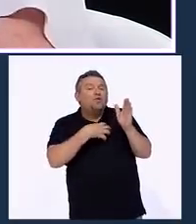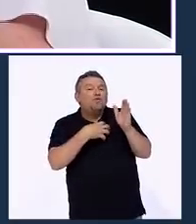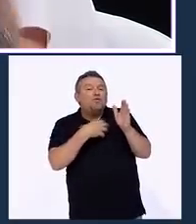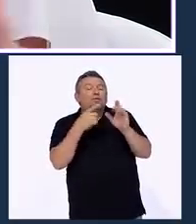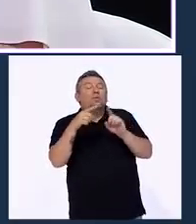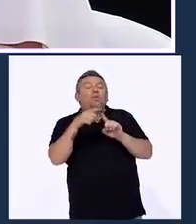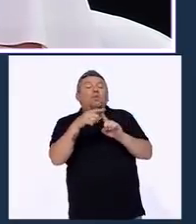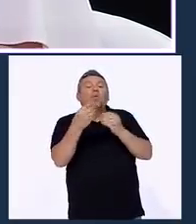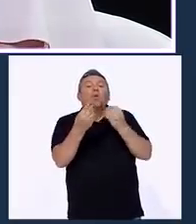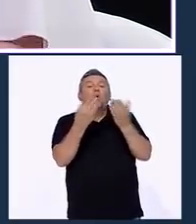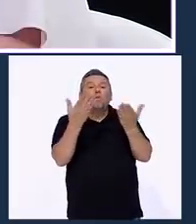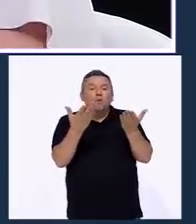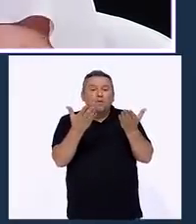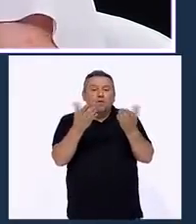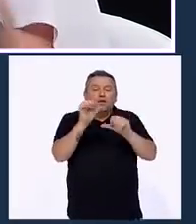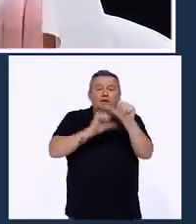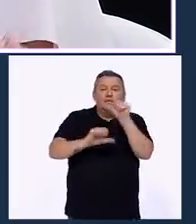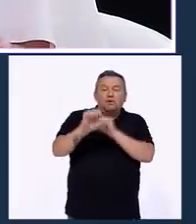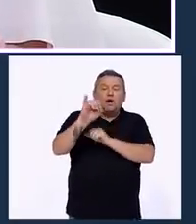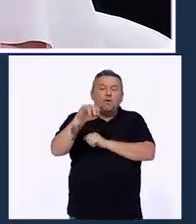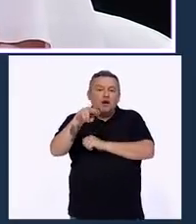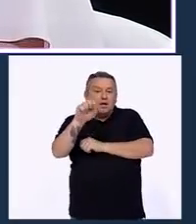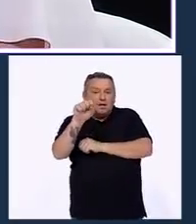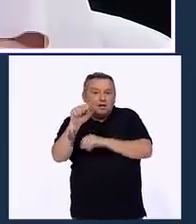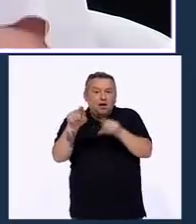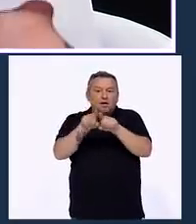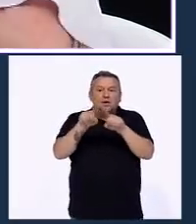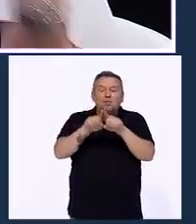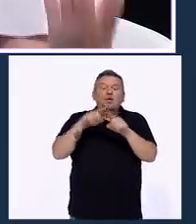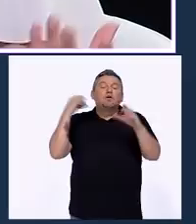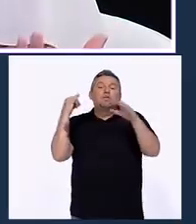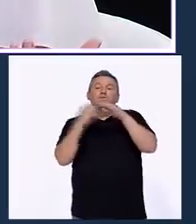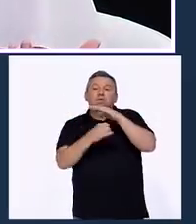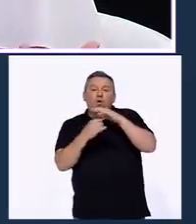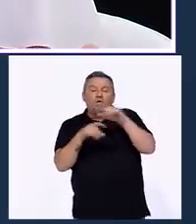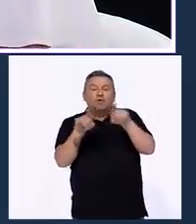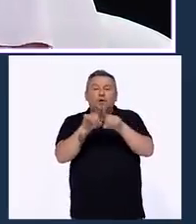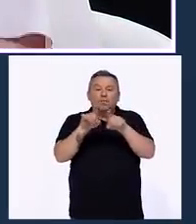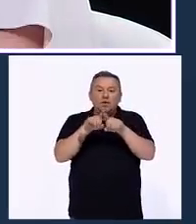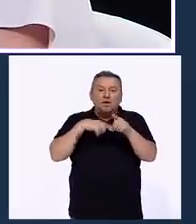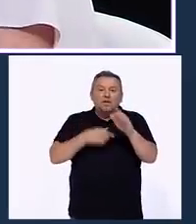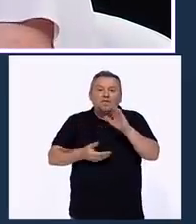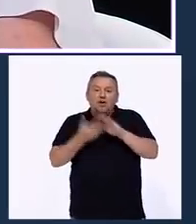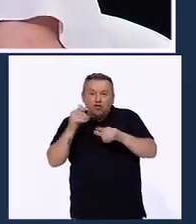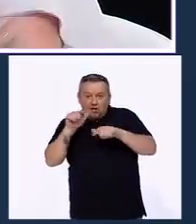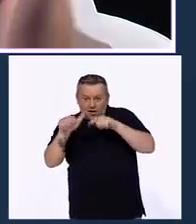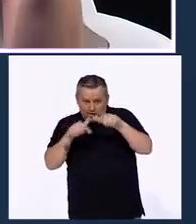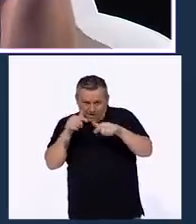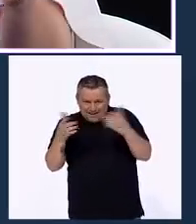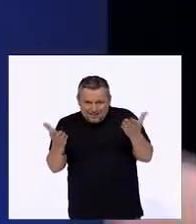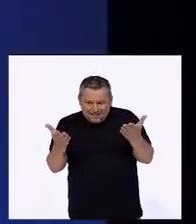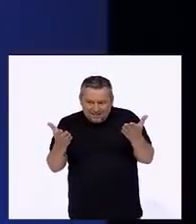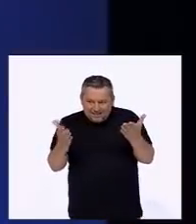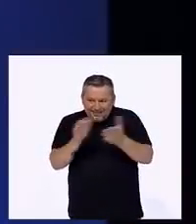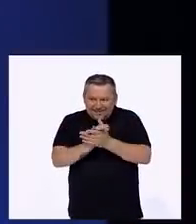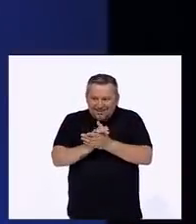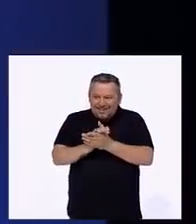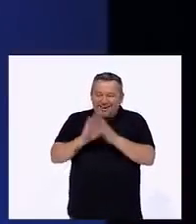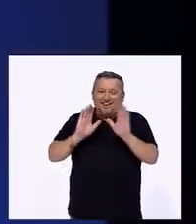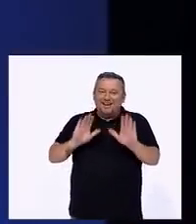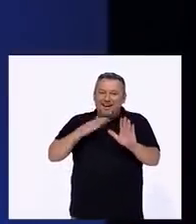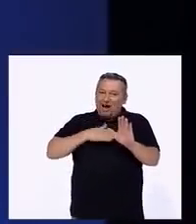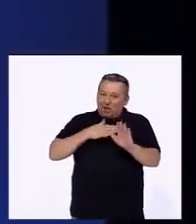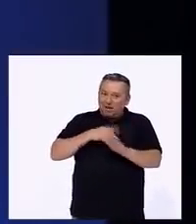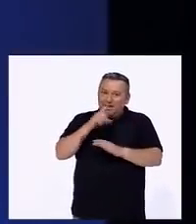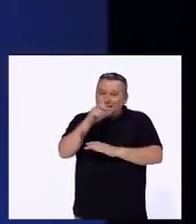exposto? Como será a reforma da Previdência? Como será a reforma tributária? Vão revogar a reforma trabalhista? Eu vou ganhar 20 minutos extra. A Mariana me fez